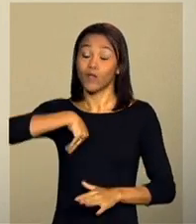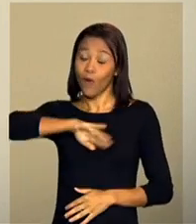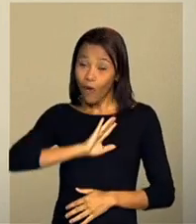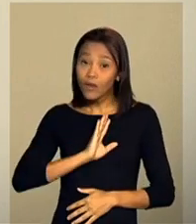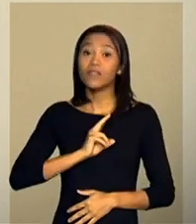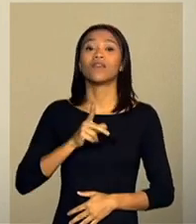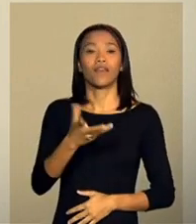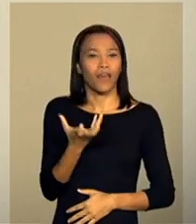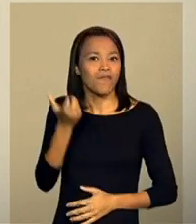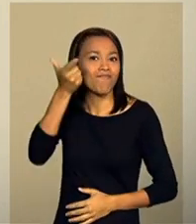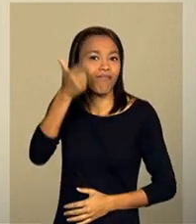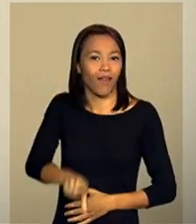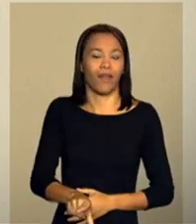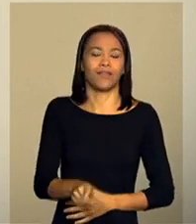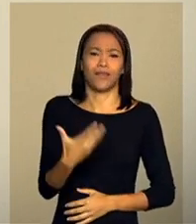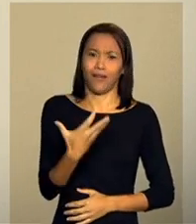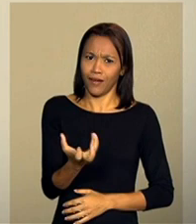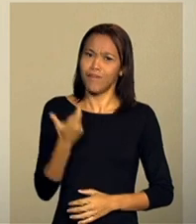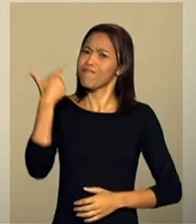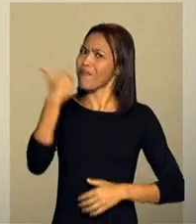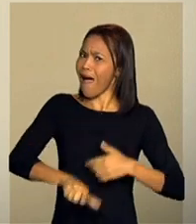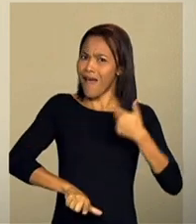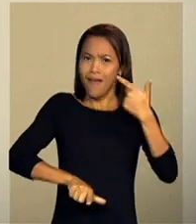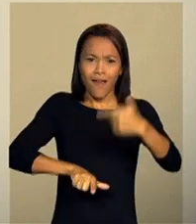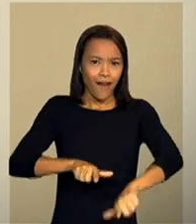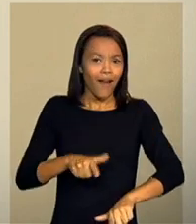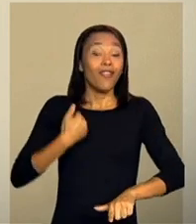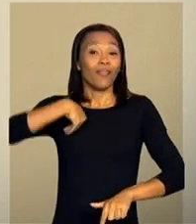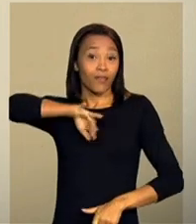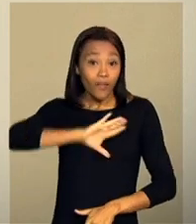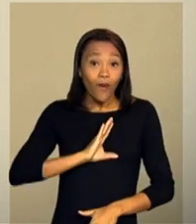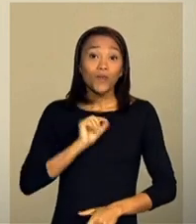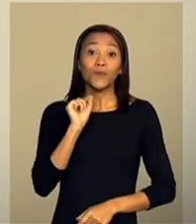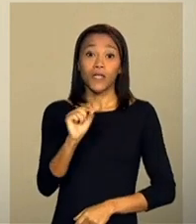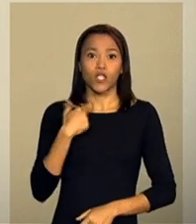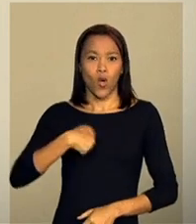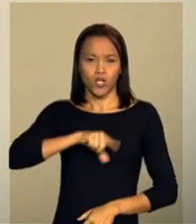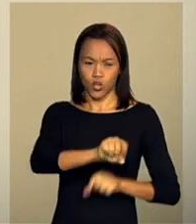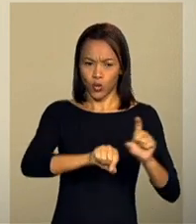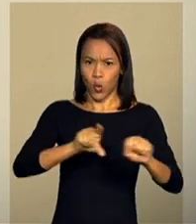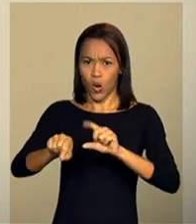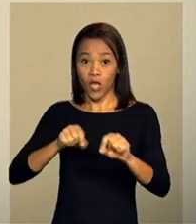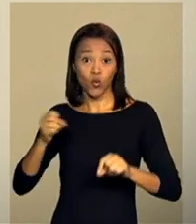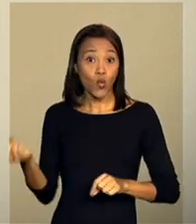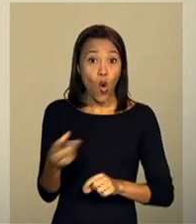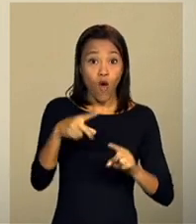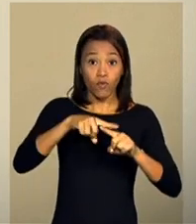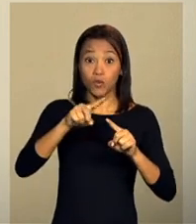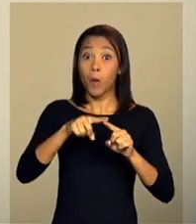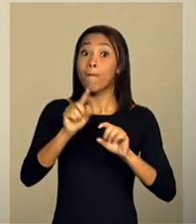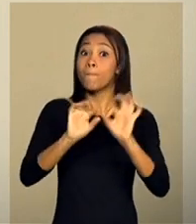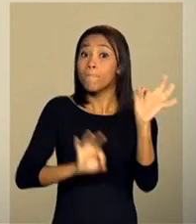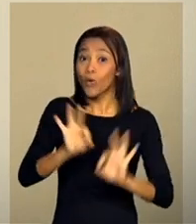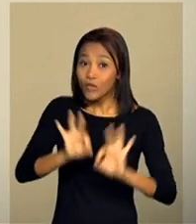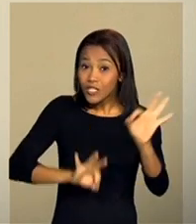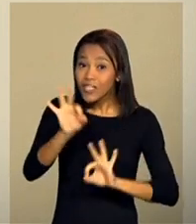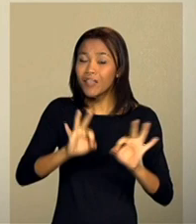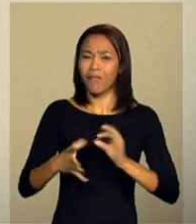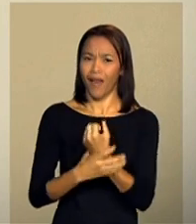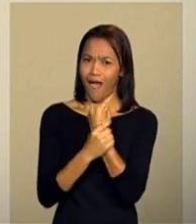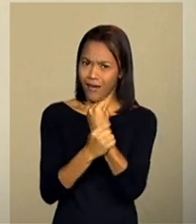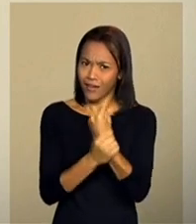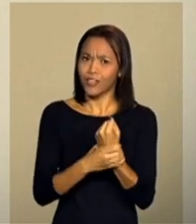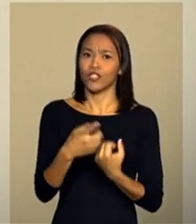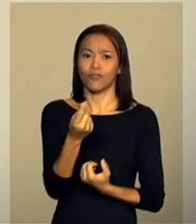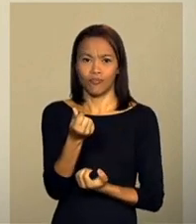Luciano Queremos mais queremos muito mais nós estamos selecionando novos projetos para garantir os